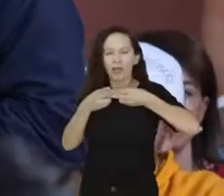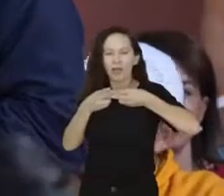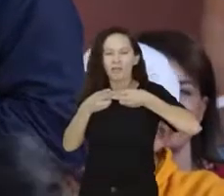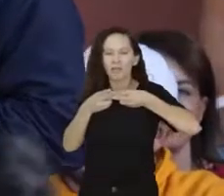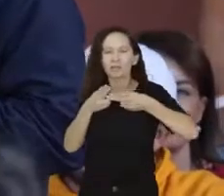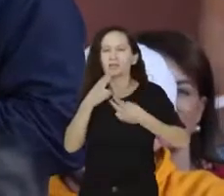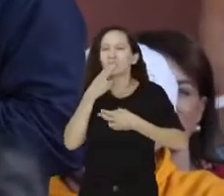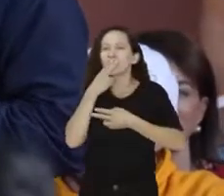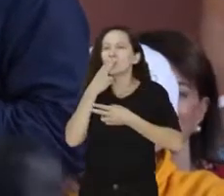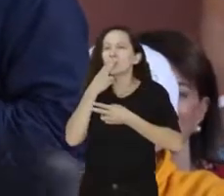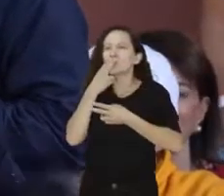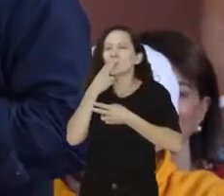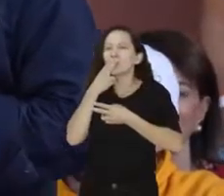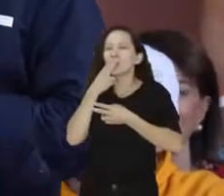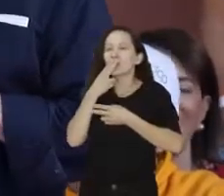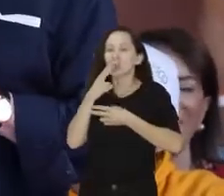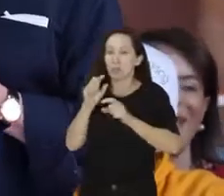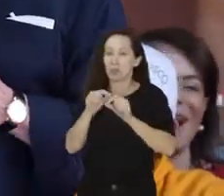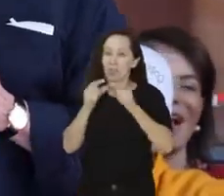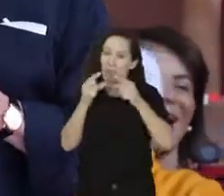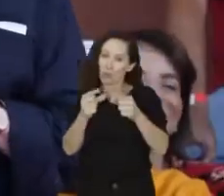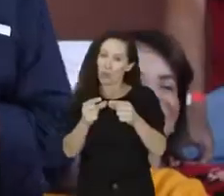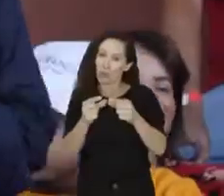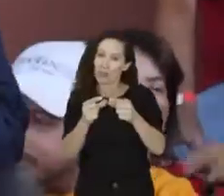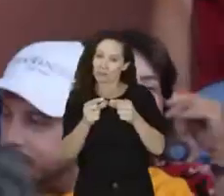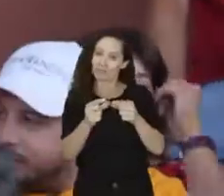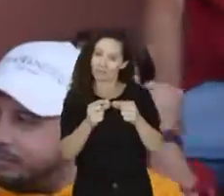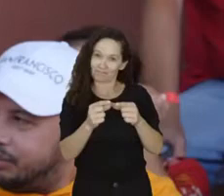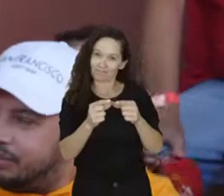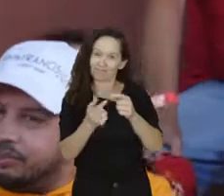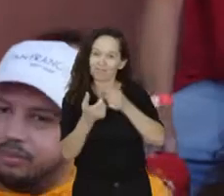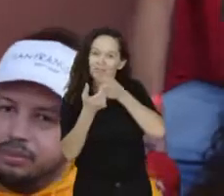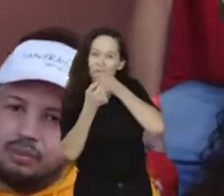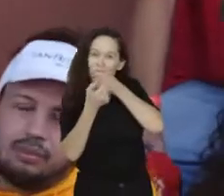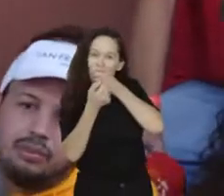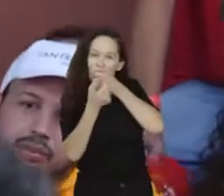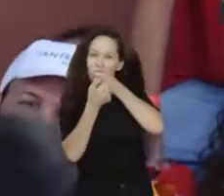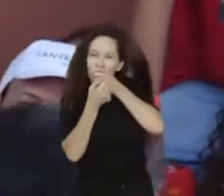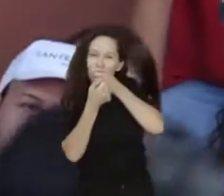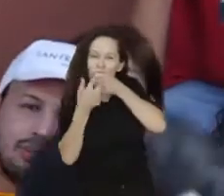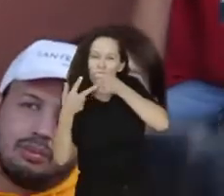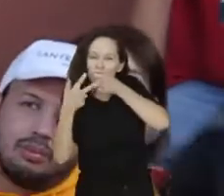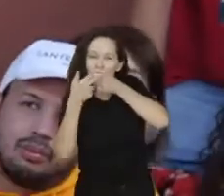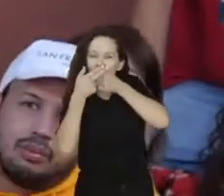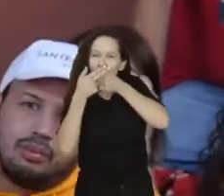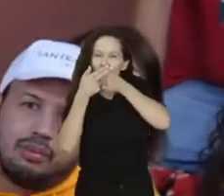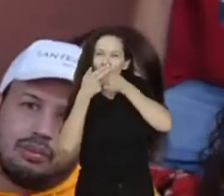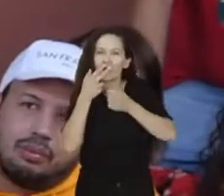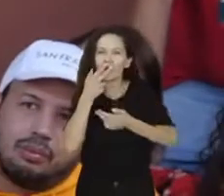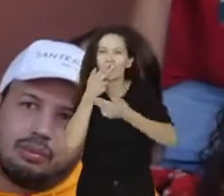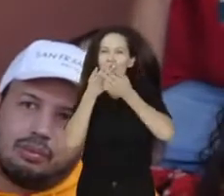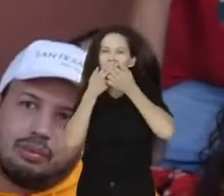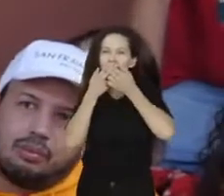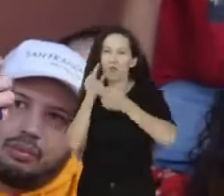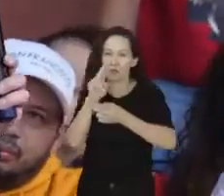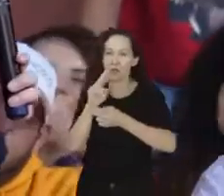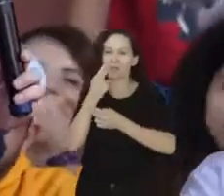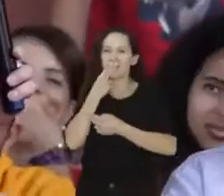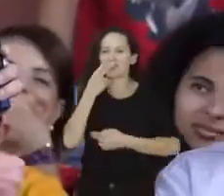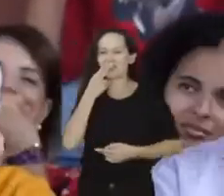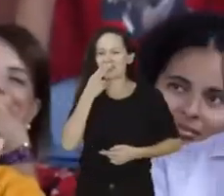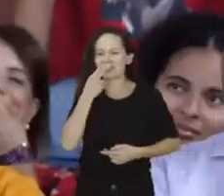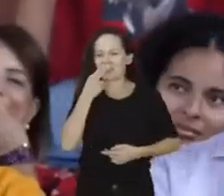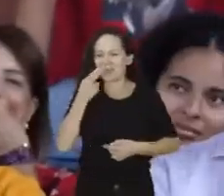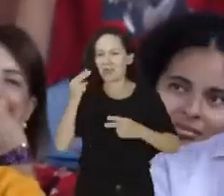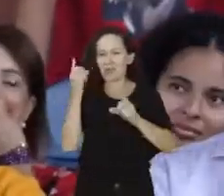o lugar para colocar fogo, e o lugar do fogo eu cortava para colocar a boca. Enchia uma cartela